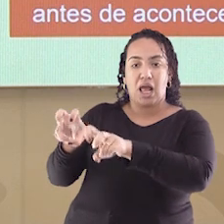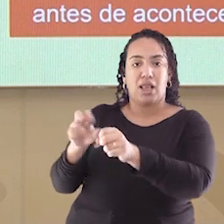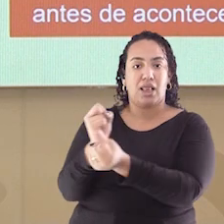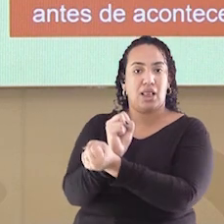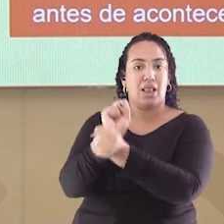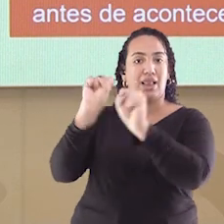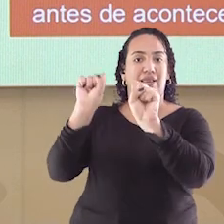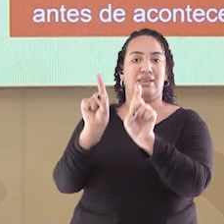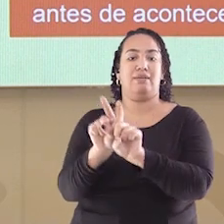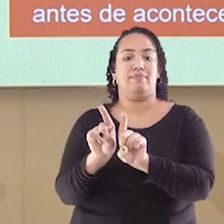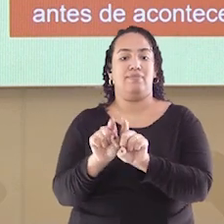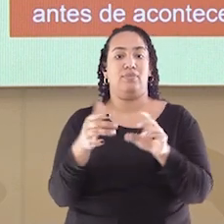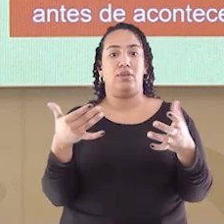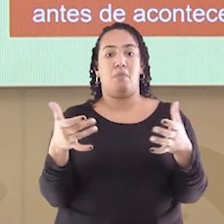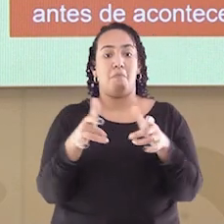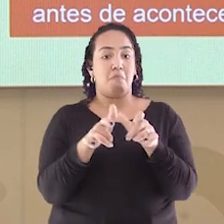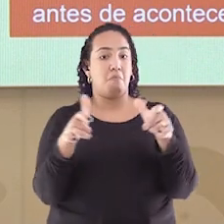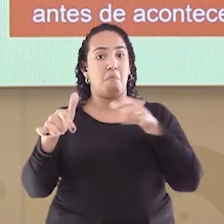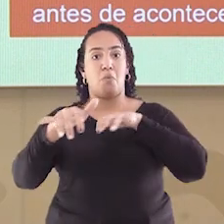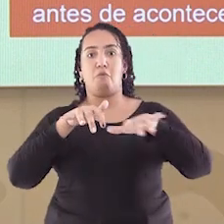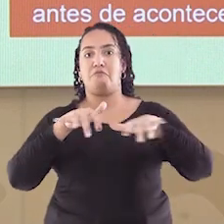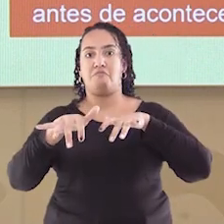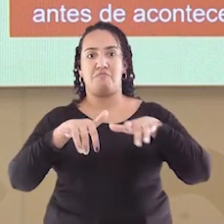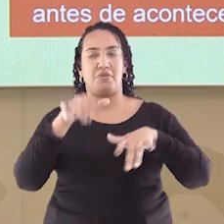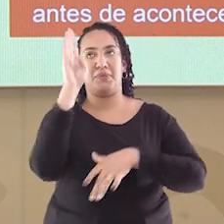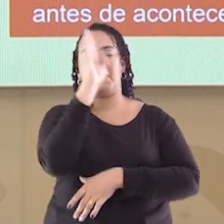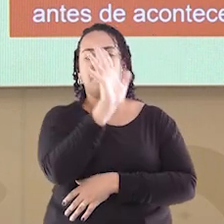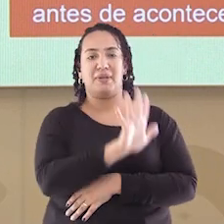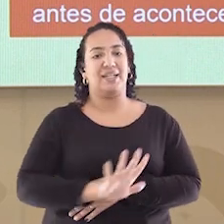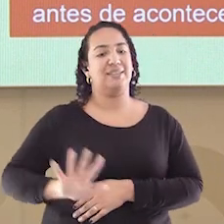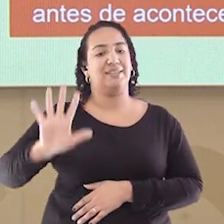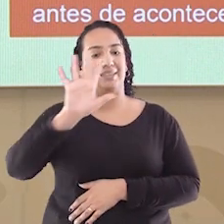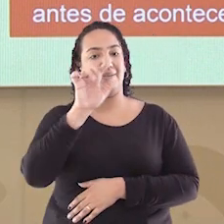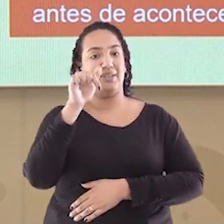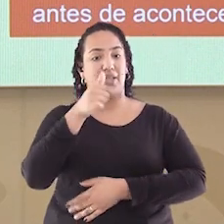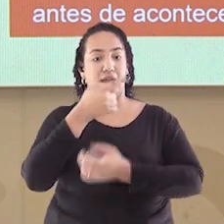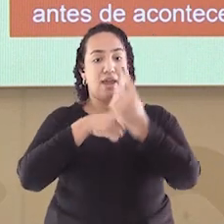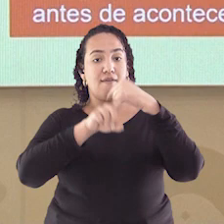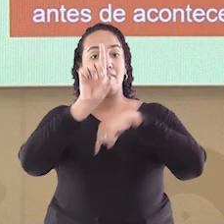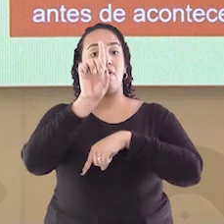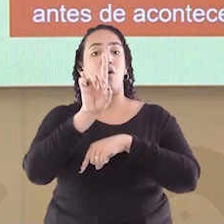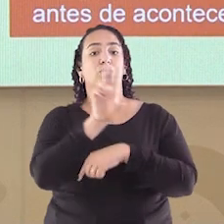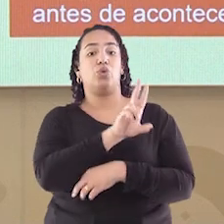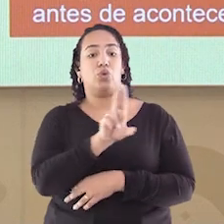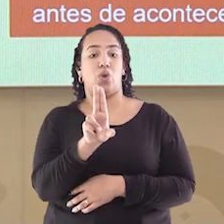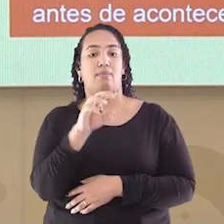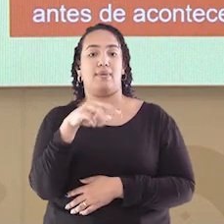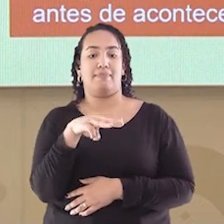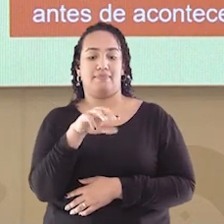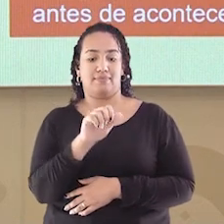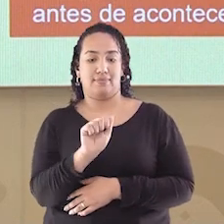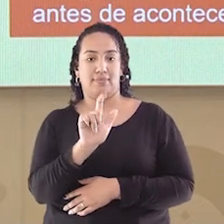foi o maior movimento de escravos da história do país. E essa revolta foi conhecida como